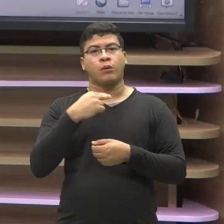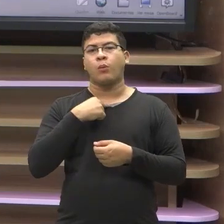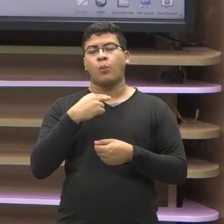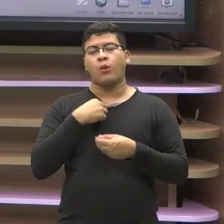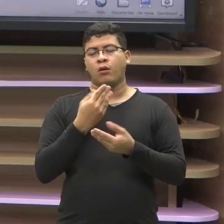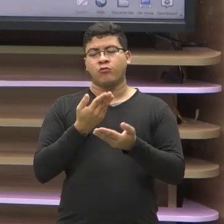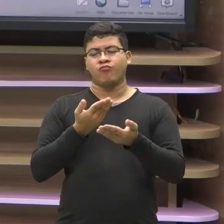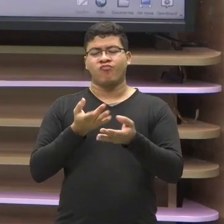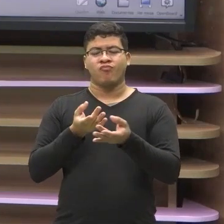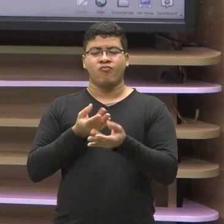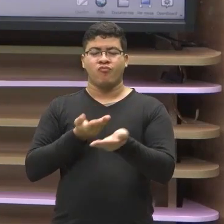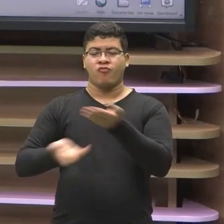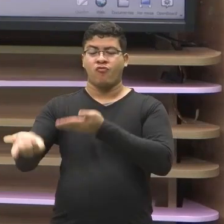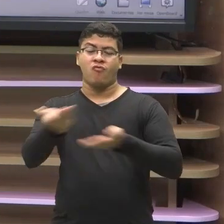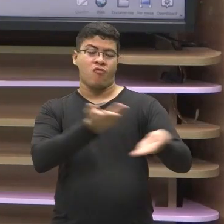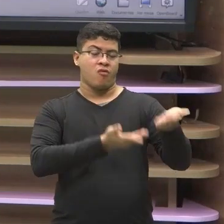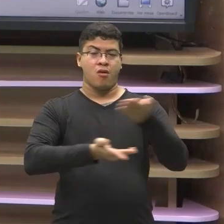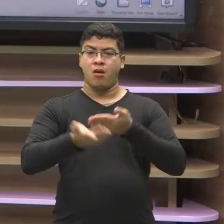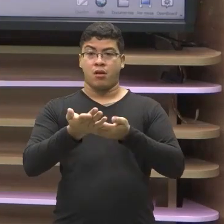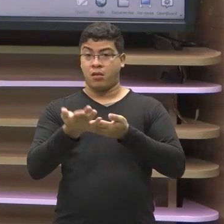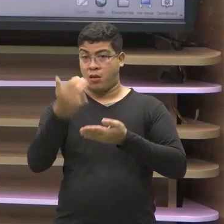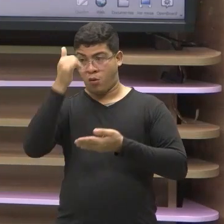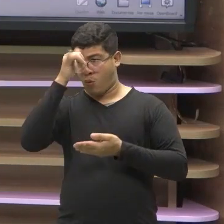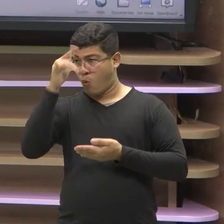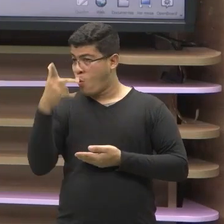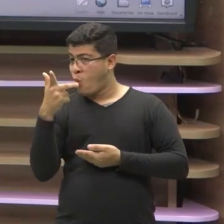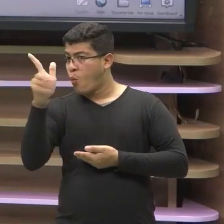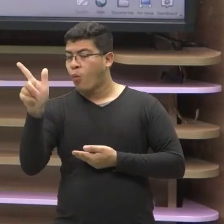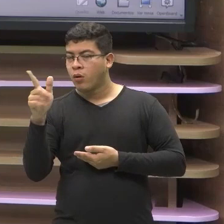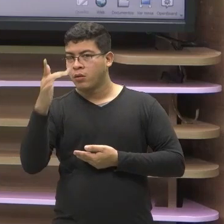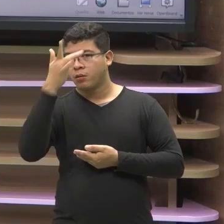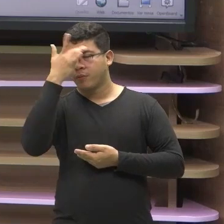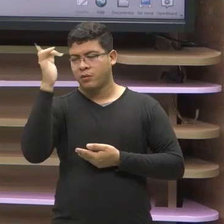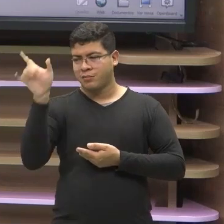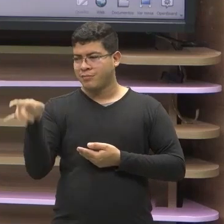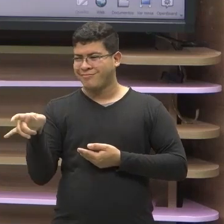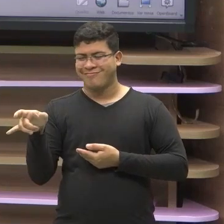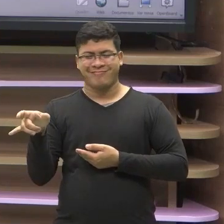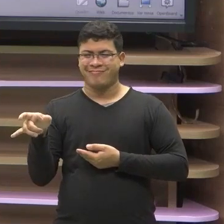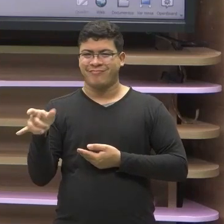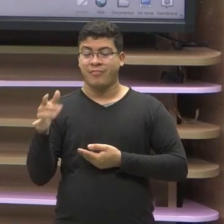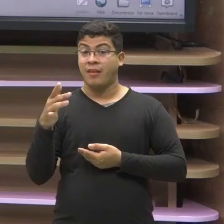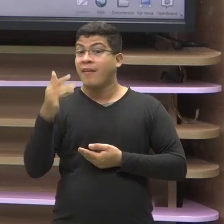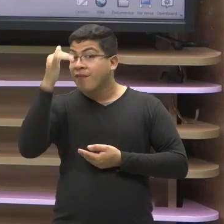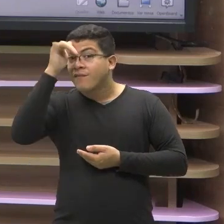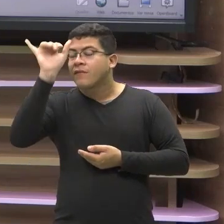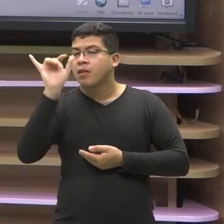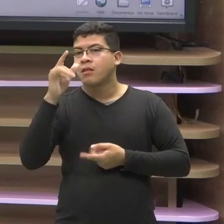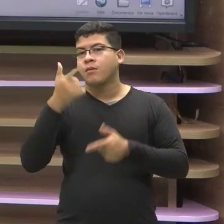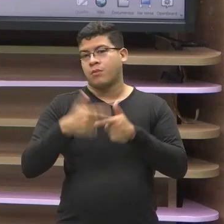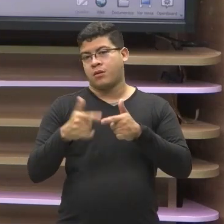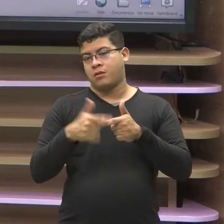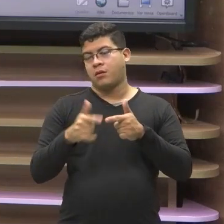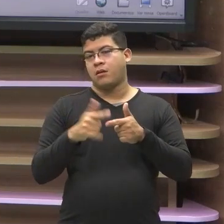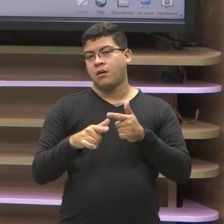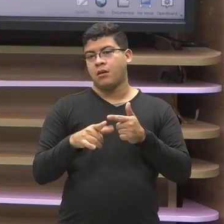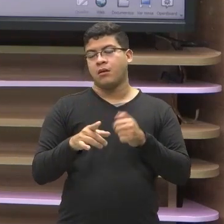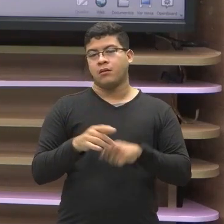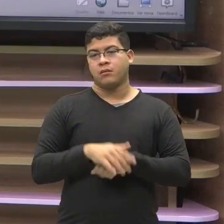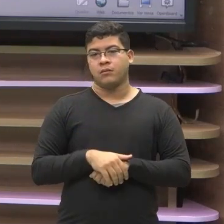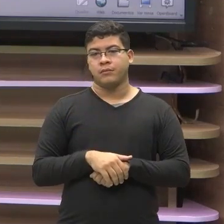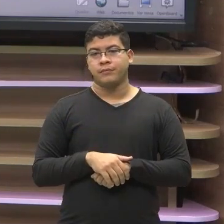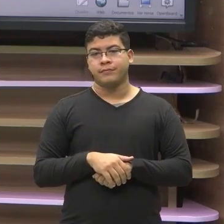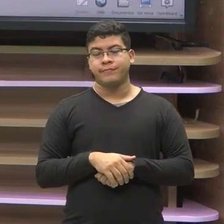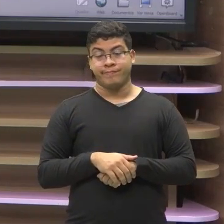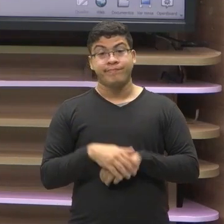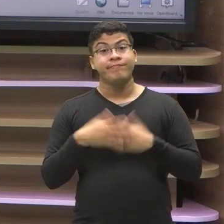mão, evitar usar o de outra pessoa, ter o seu próprio, porque aí você evita, por exemplo, utilizar um objeto que esteja